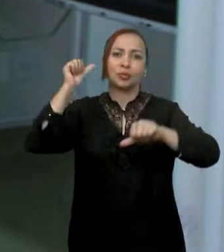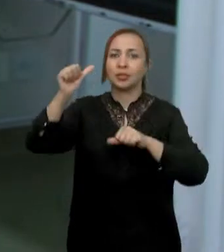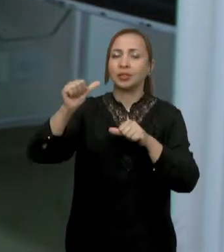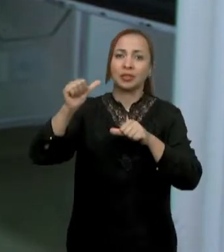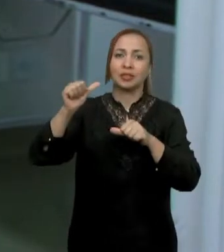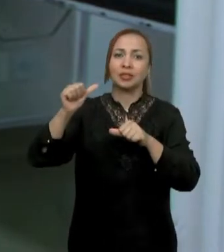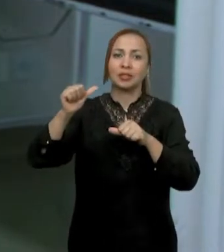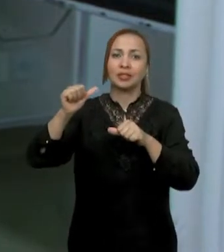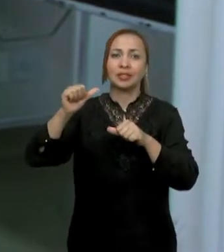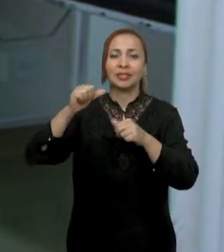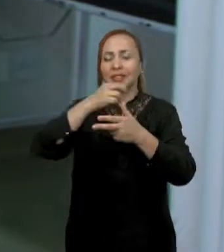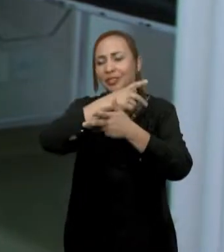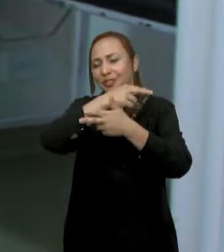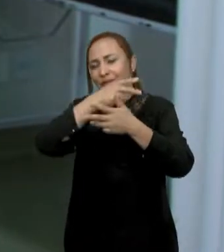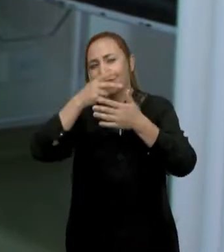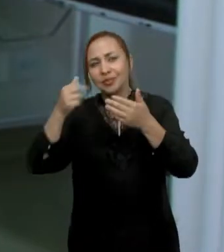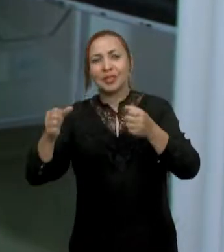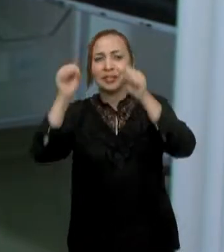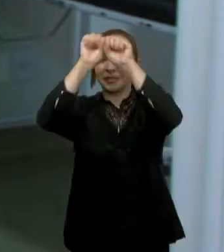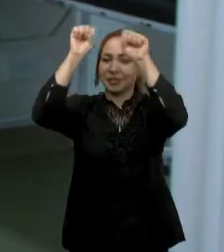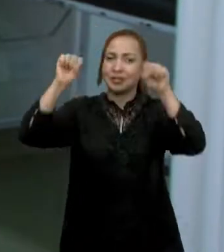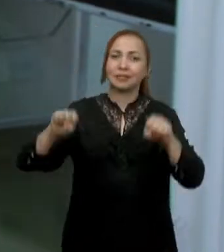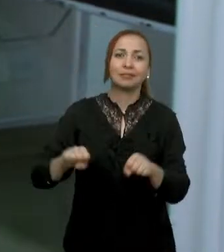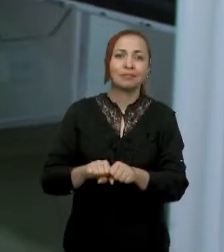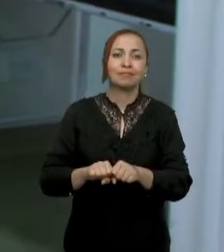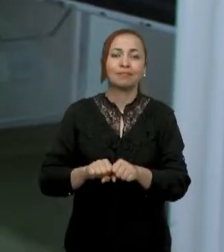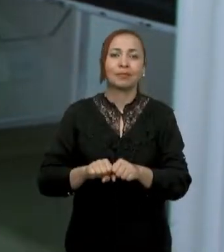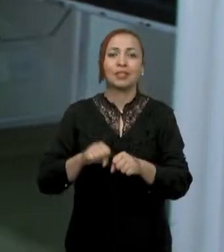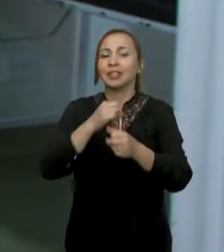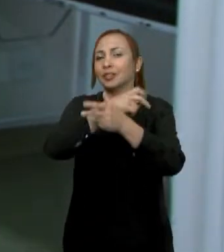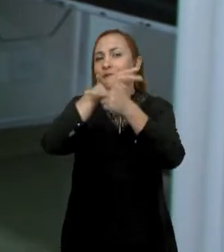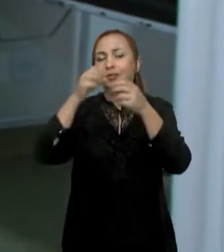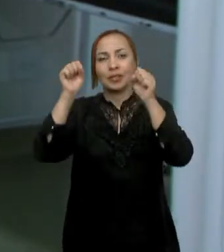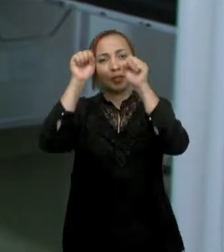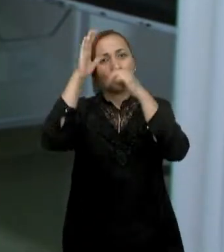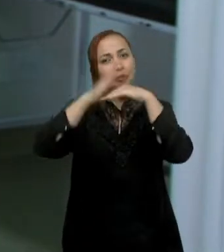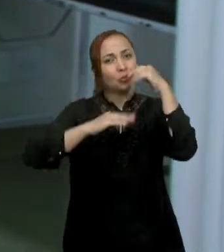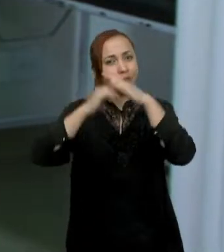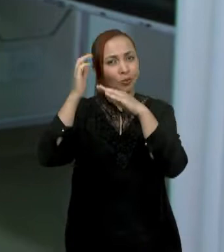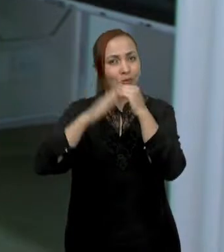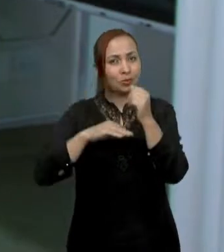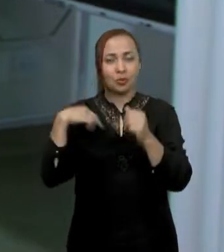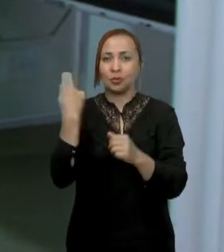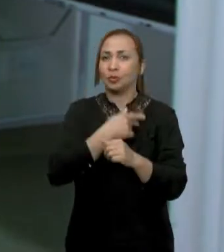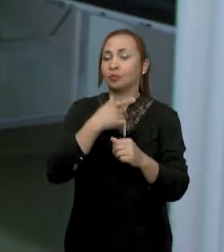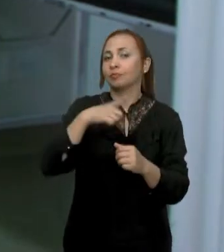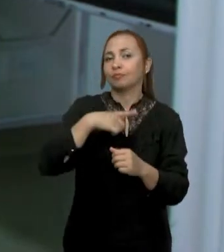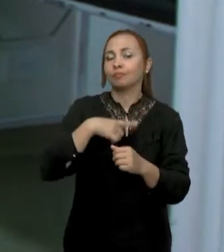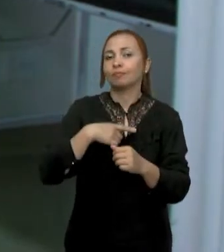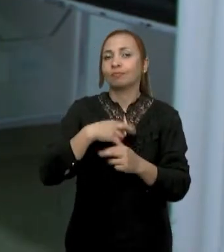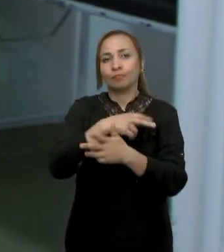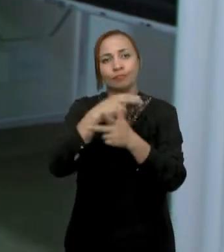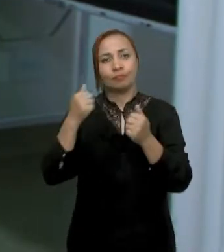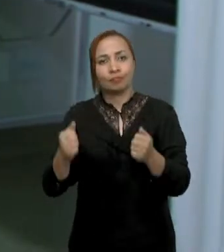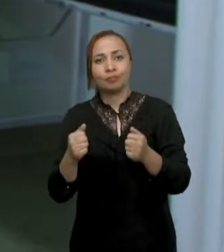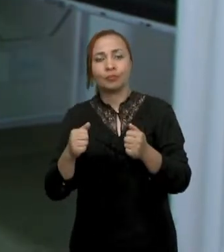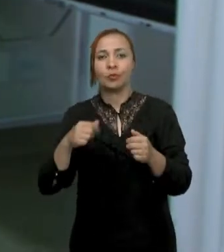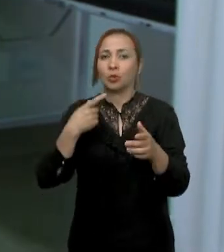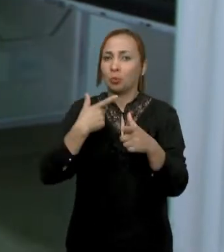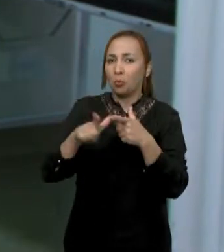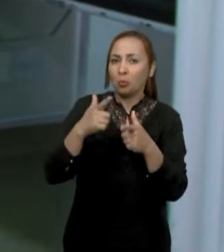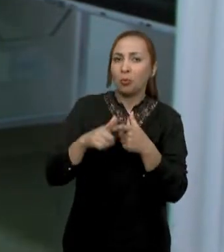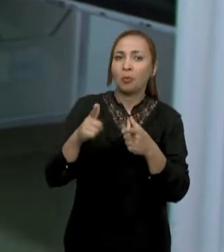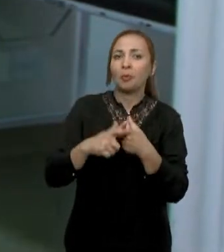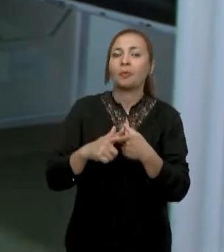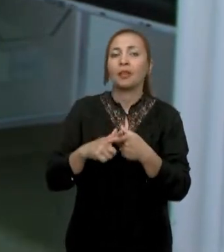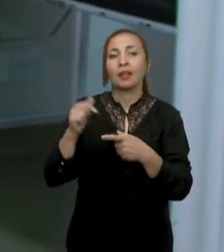alterações multifacetadas, multissistêmicas e também multiprofissionais, tá? Então nós temos vários tipos de afecções